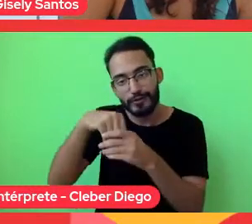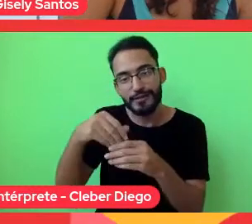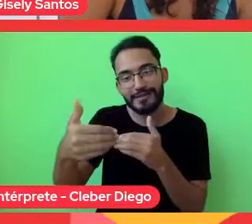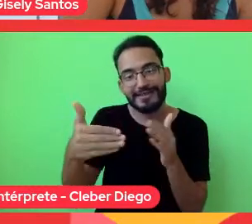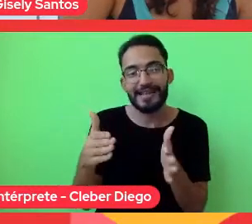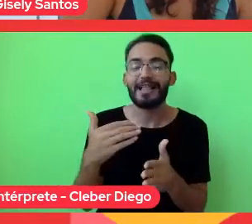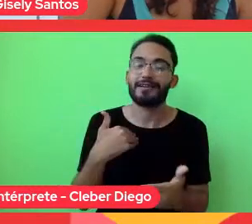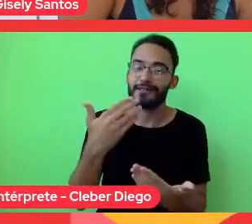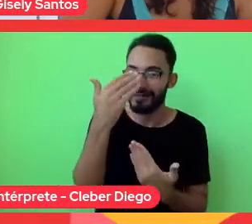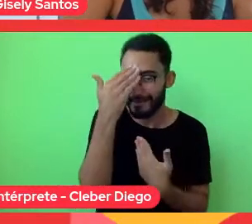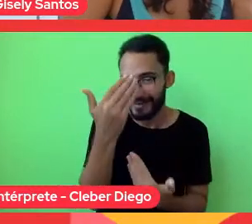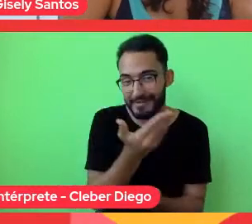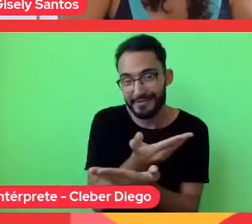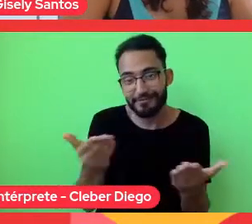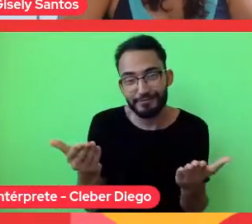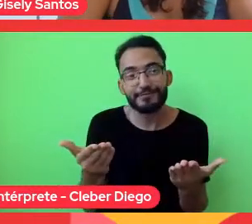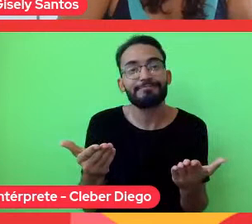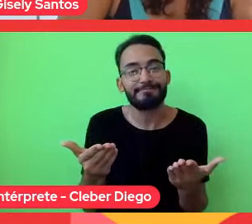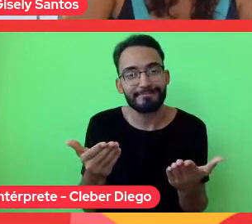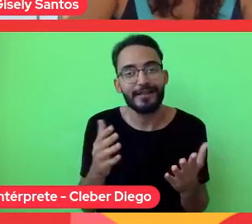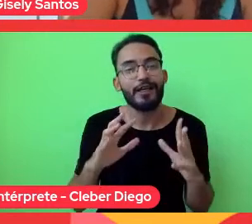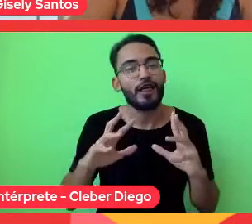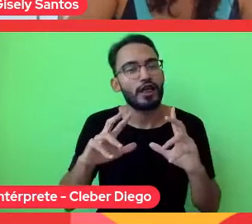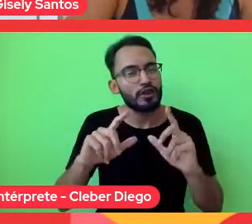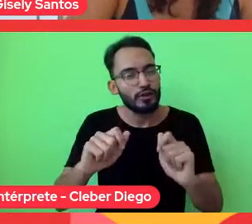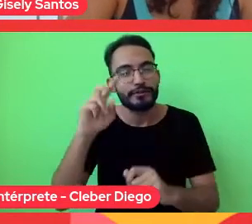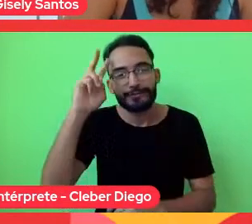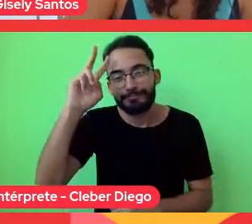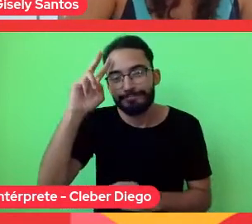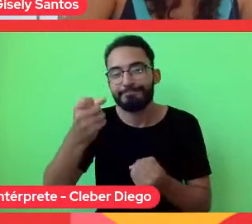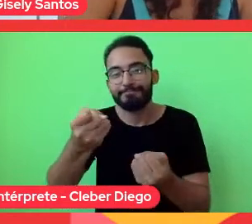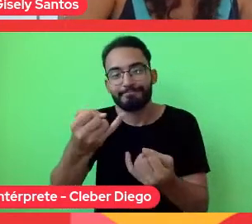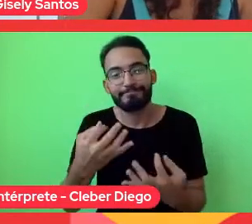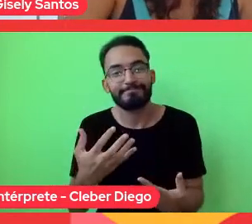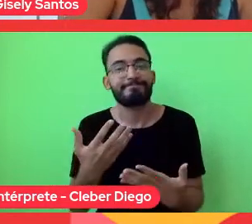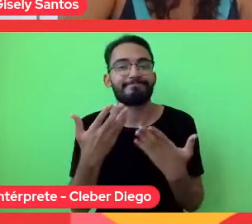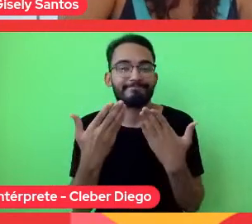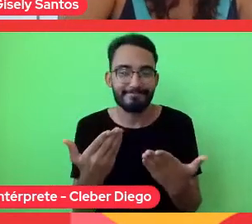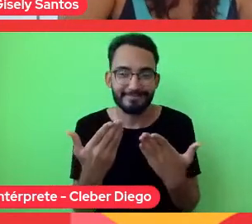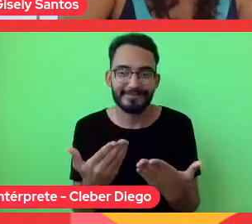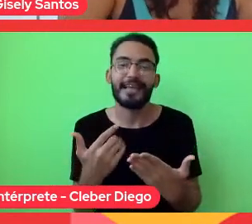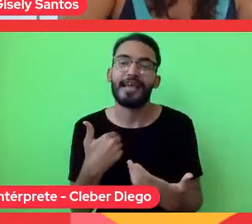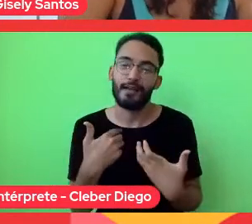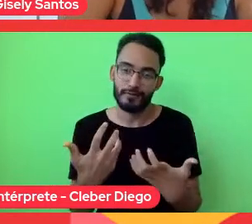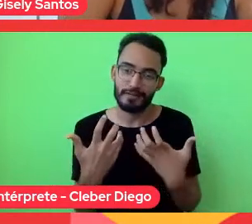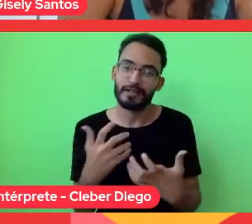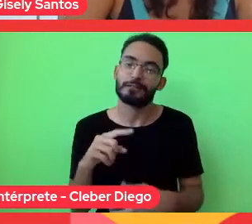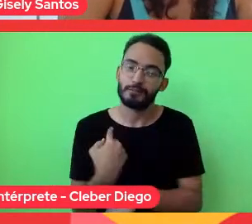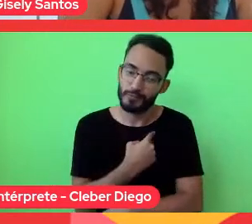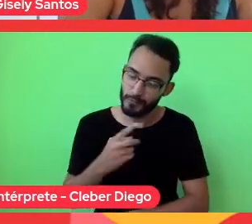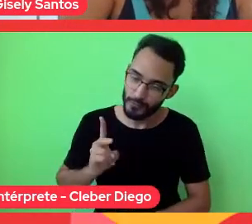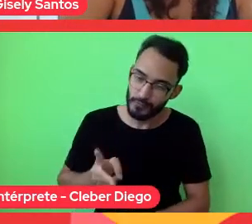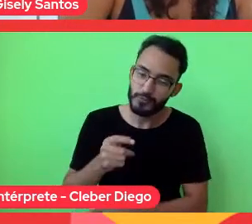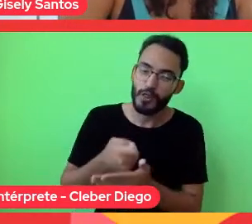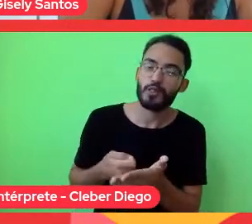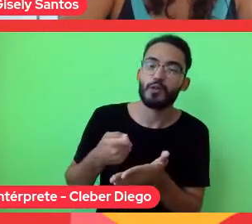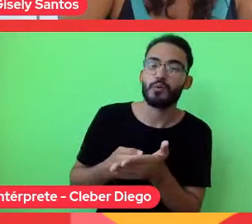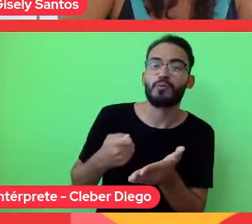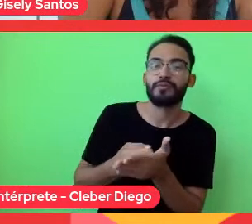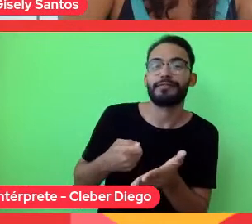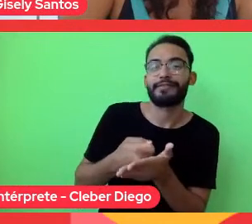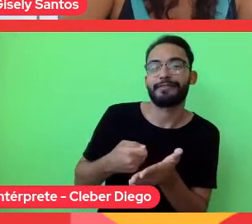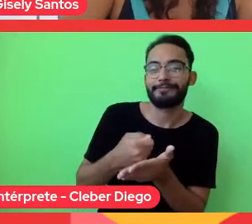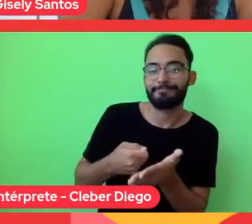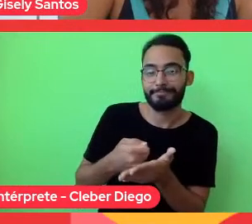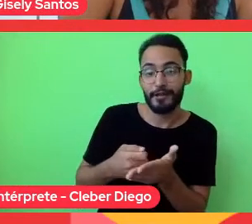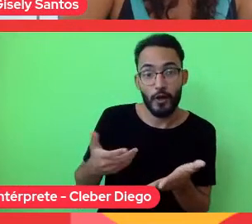queria agradecer a vocês, porque todos vocês tocaram a minha história, de alguma forma. E quero que a gente continue aí nessa luta. Eu acho que